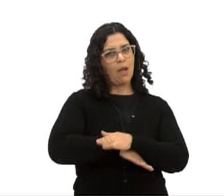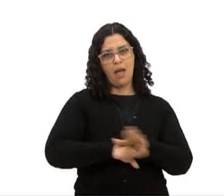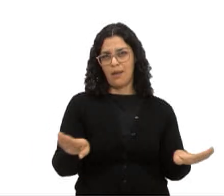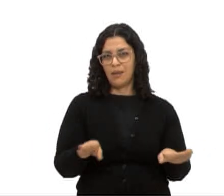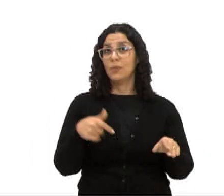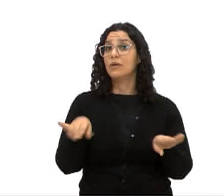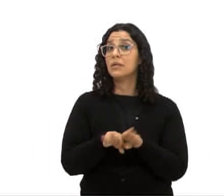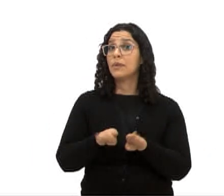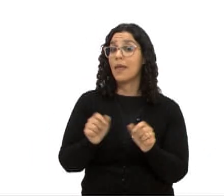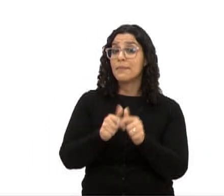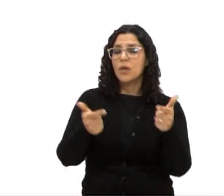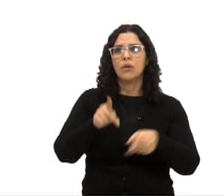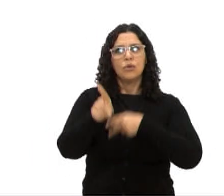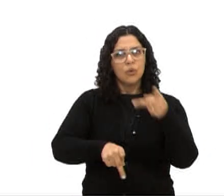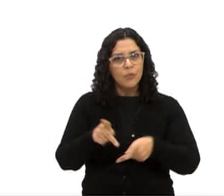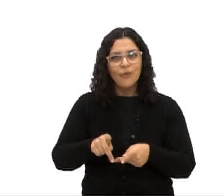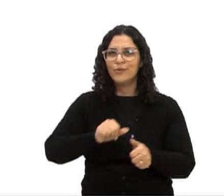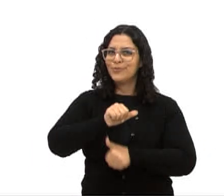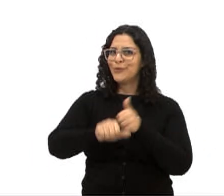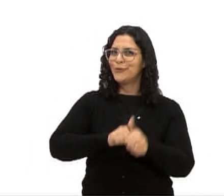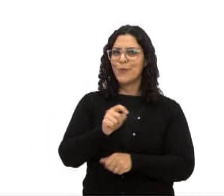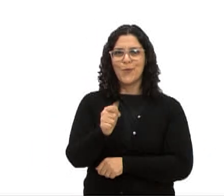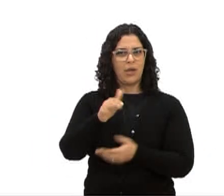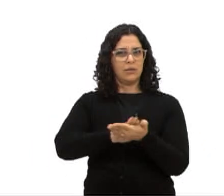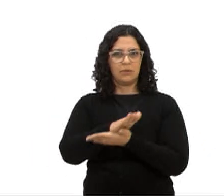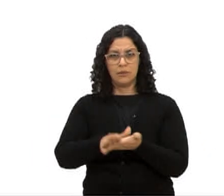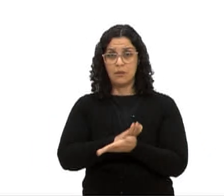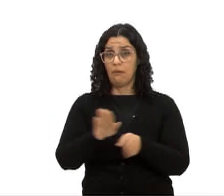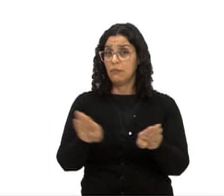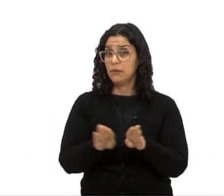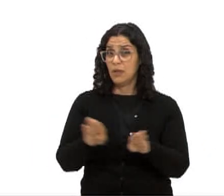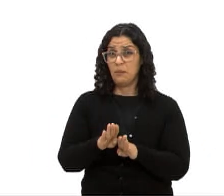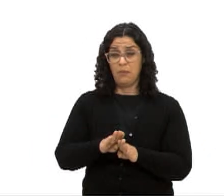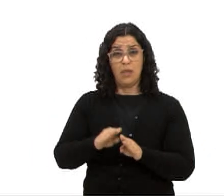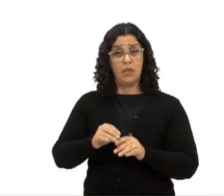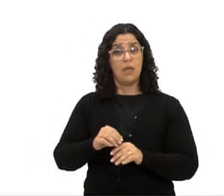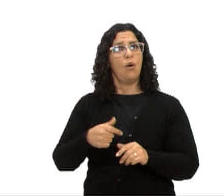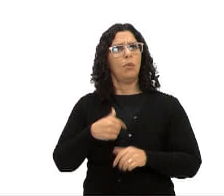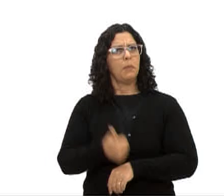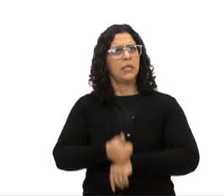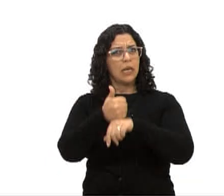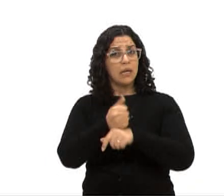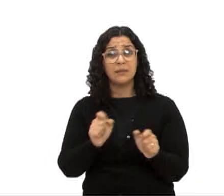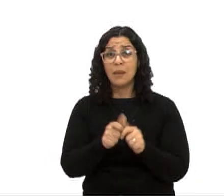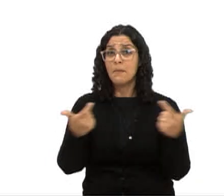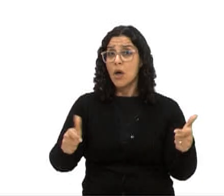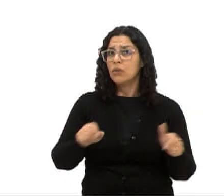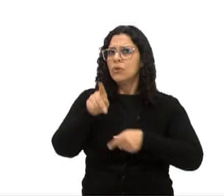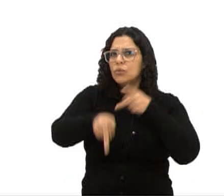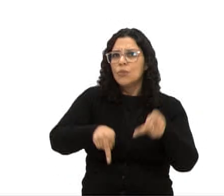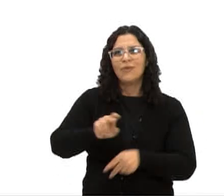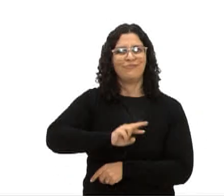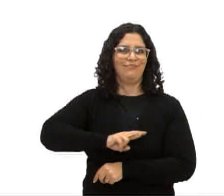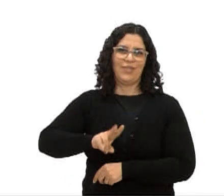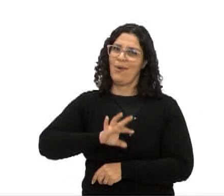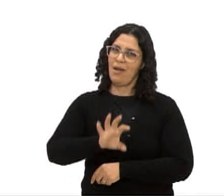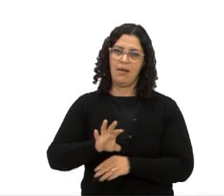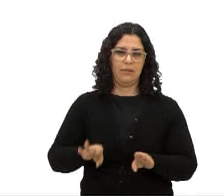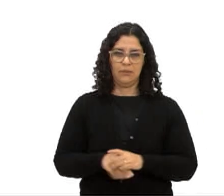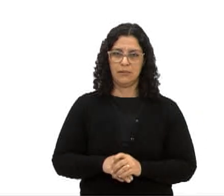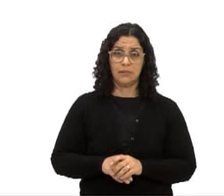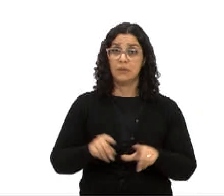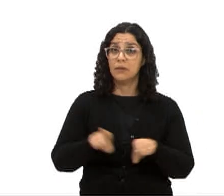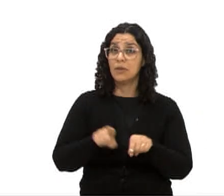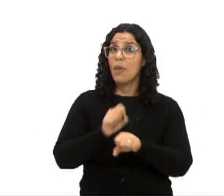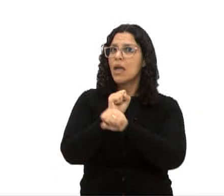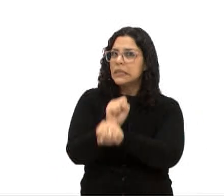para a maioria da população não apresentou mudanças profundas. Não foi um governo proclamado pela maioria da população, do povo brasileiro.